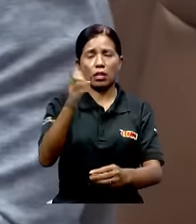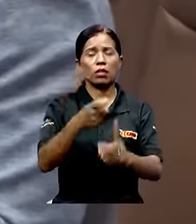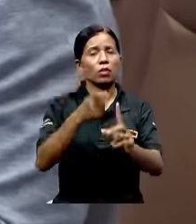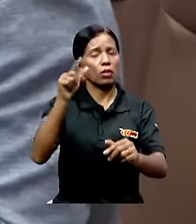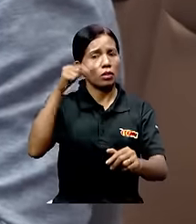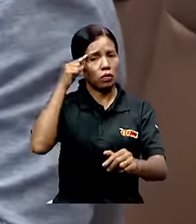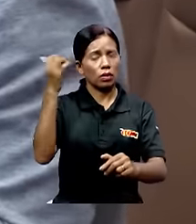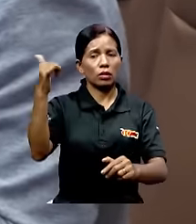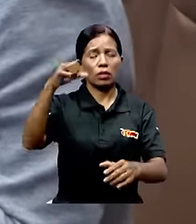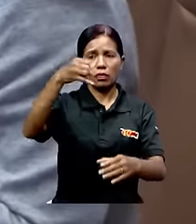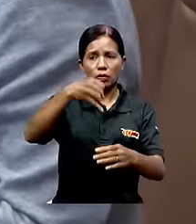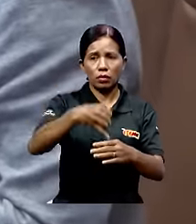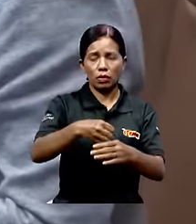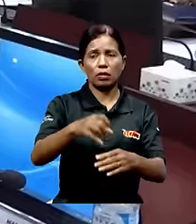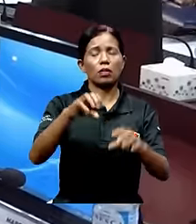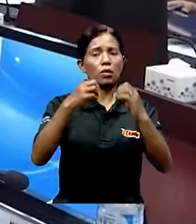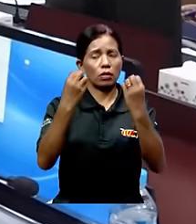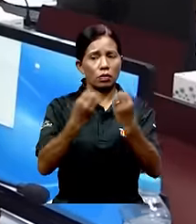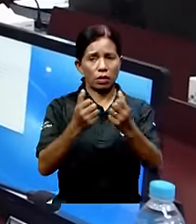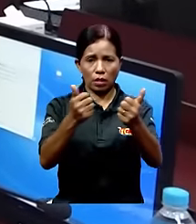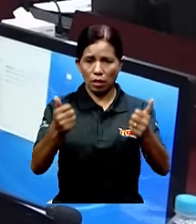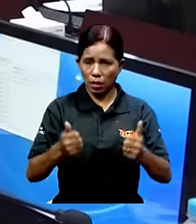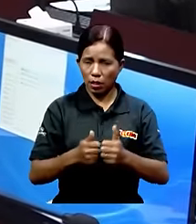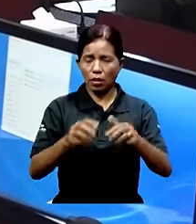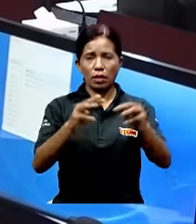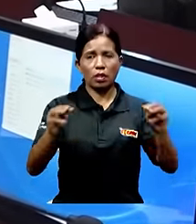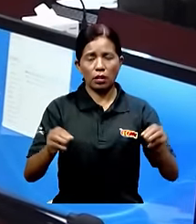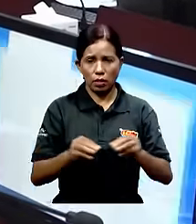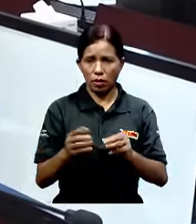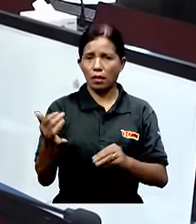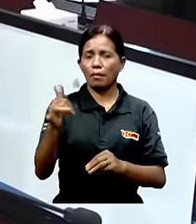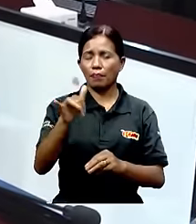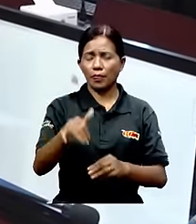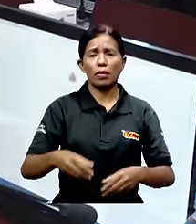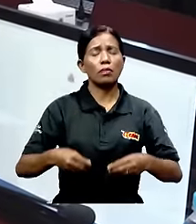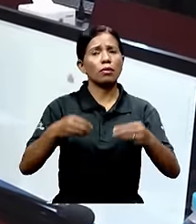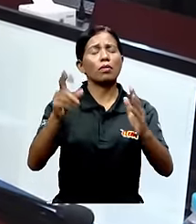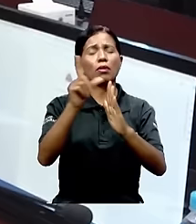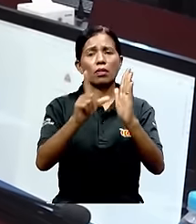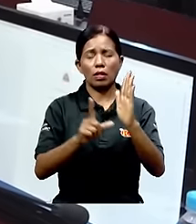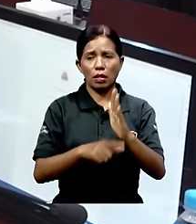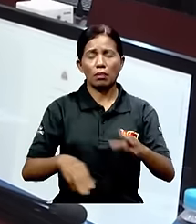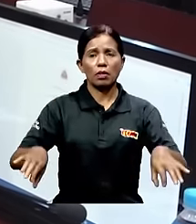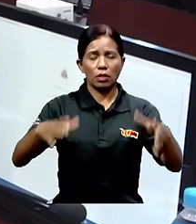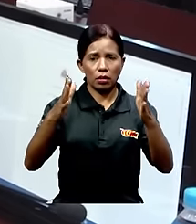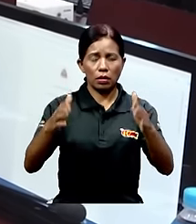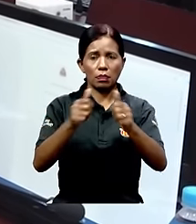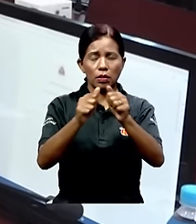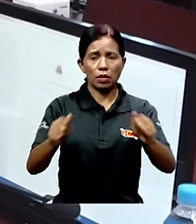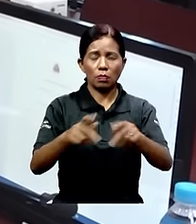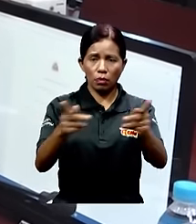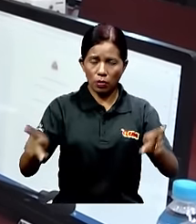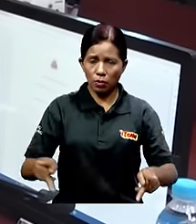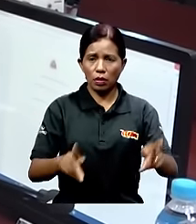ba sirania envolvimento e organização artes marcial sira. For ordem moço ba funcionário agente administração pública